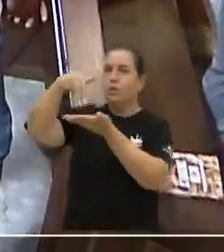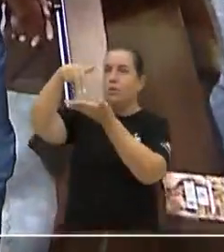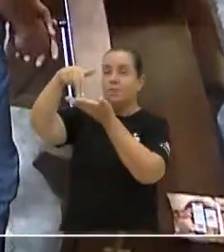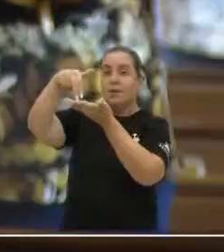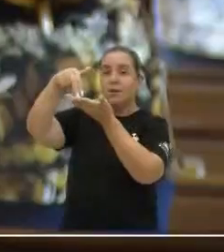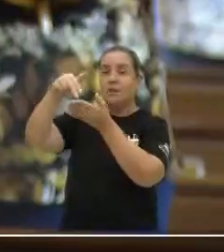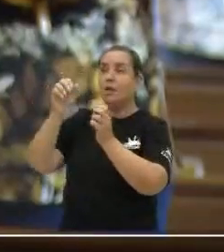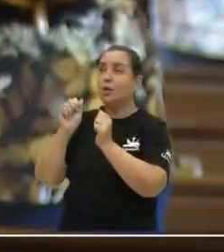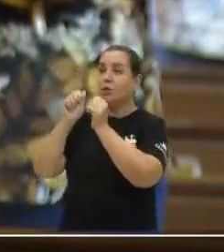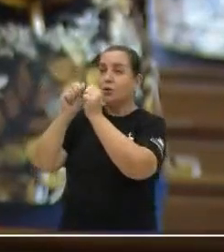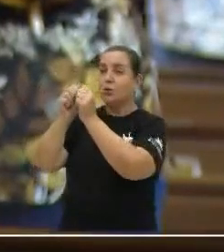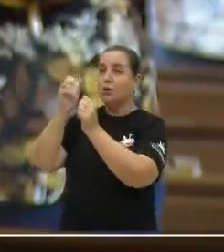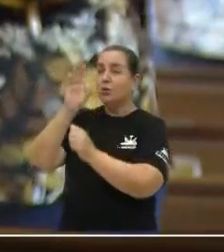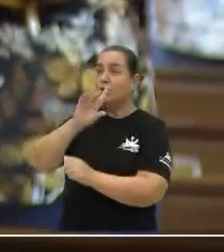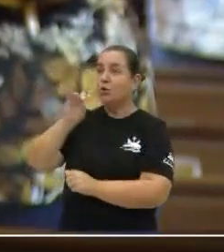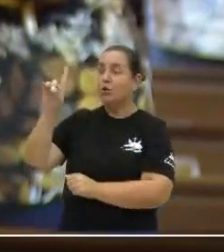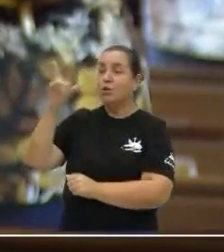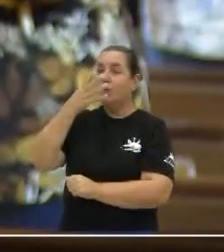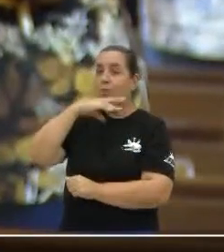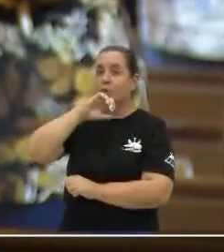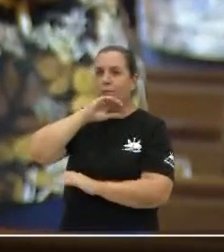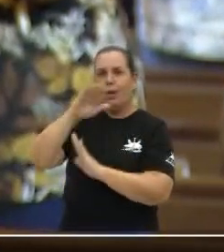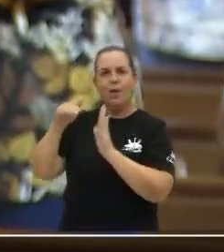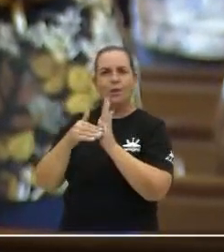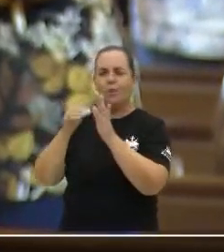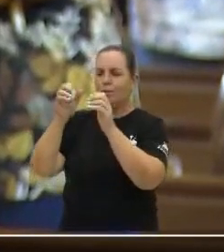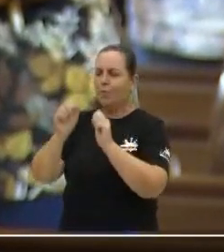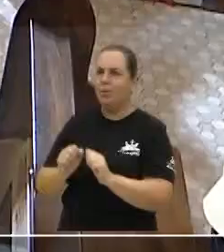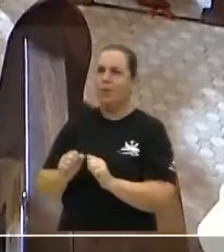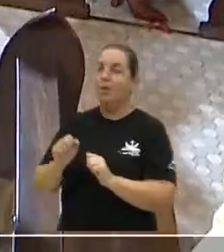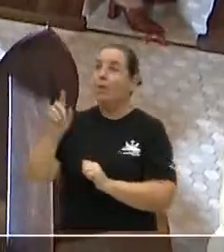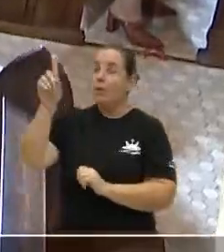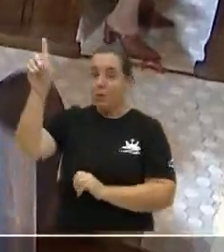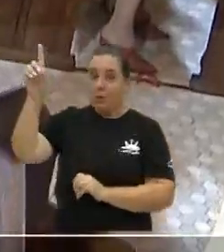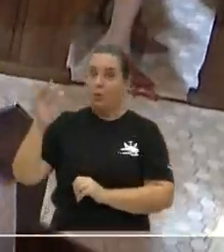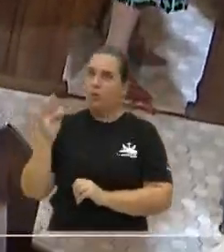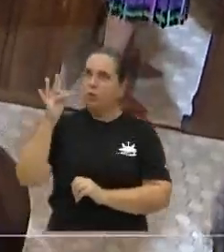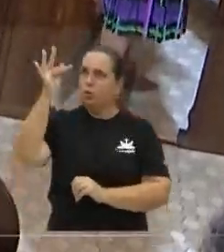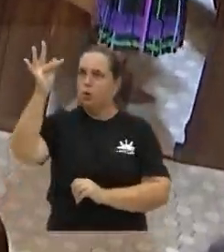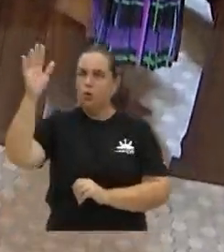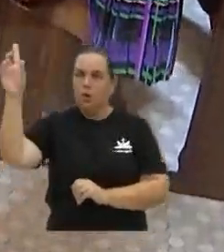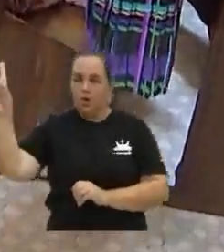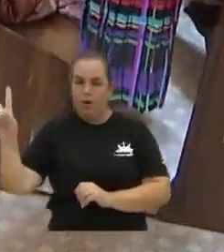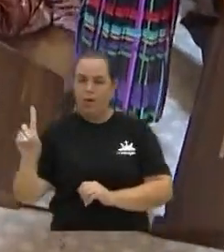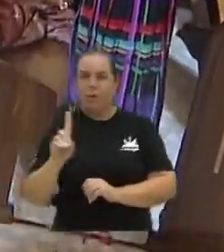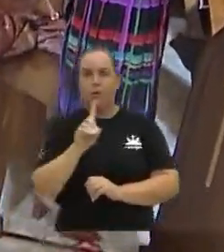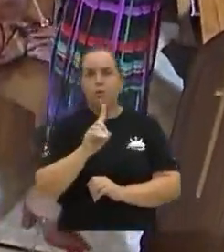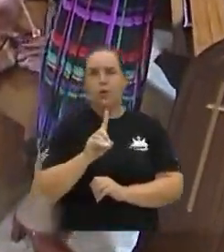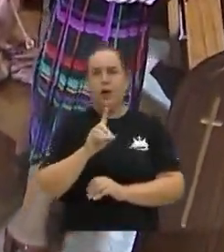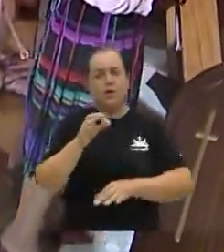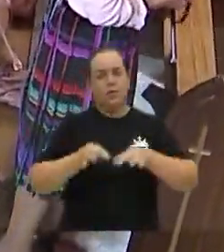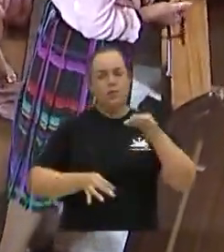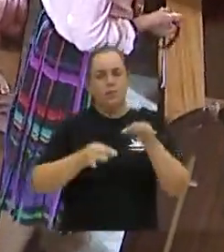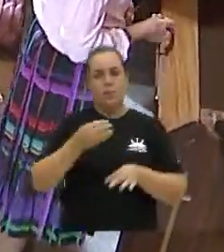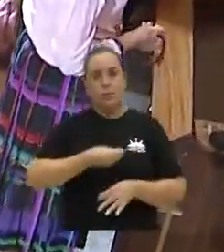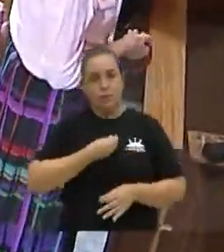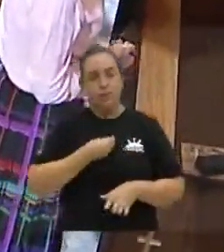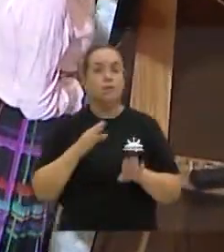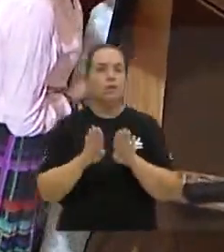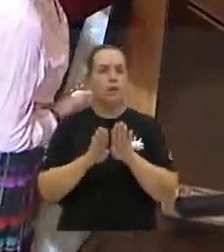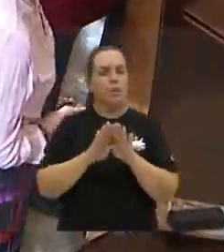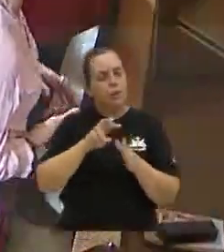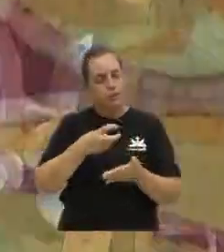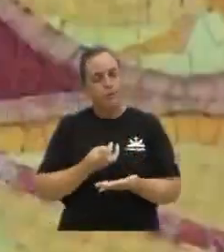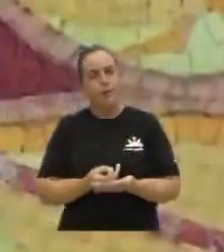céus, está sentado à direita de Deus Pai Todo-Poderoso, donde há de vir a julgar os vivos e